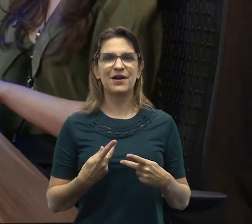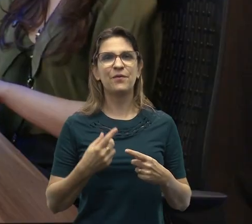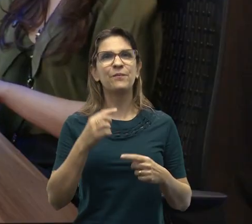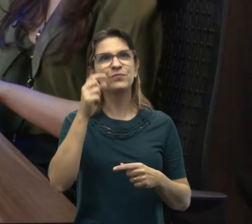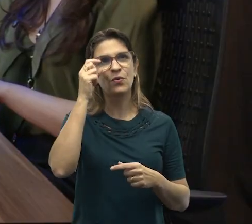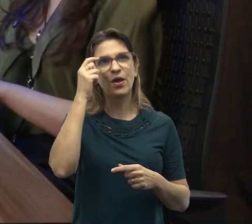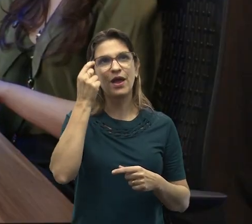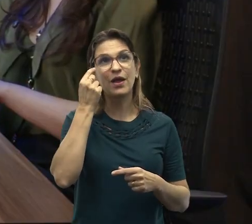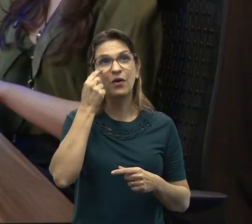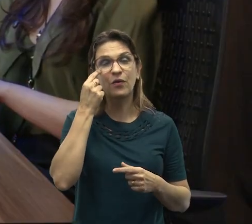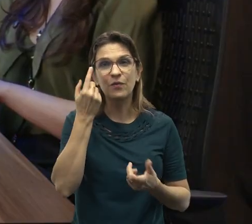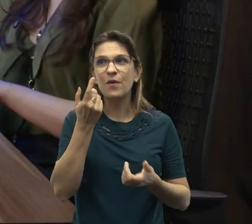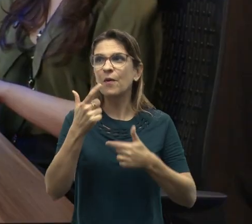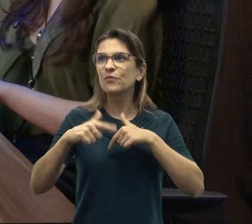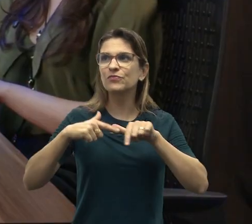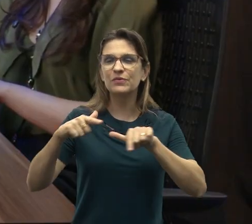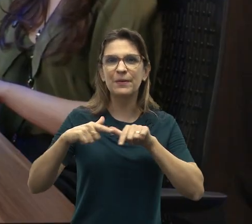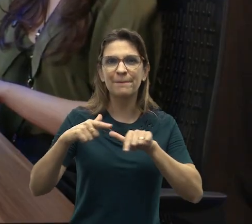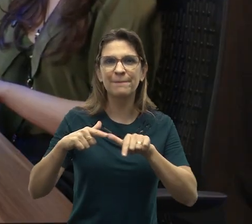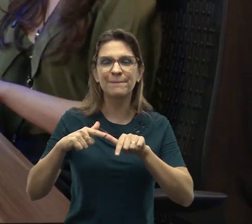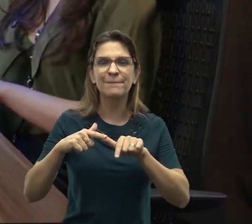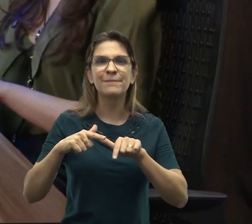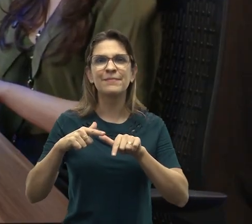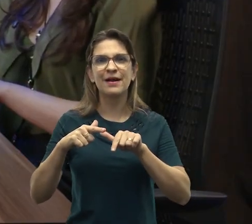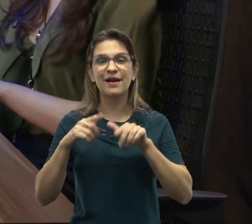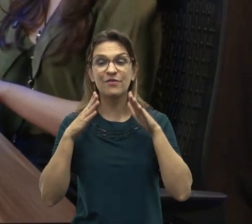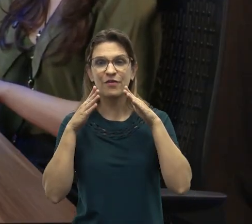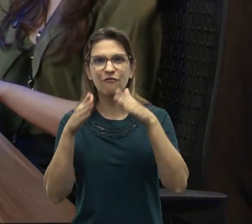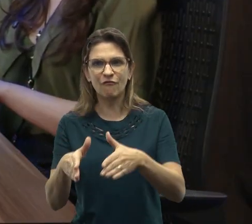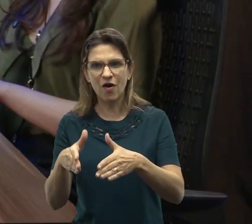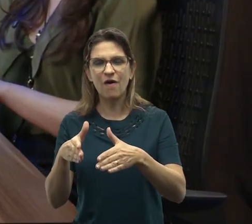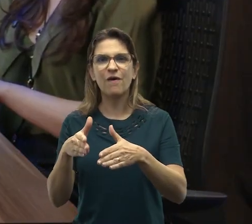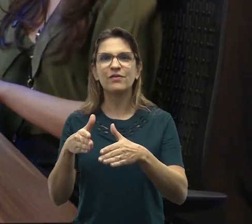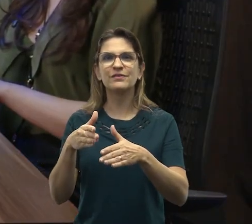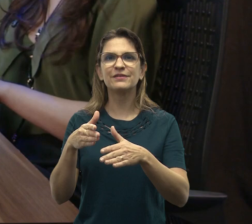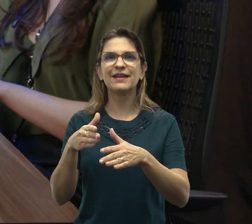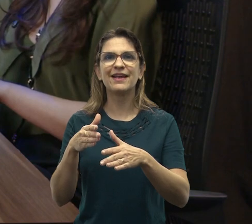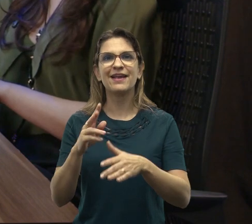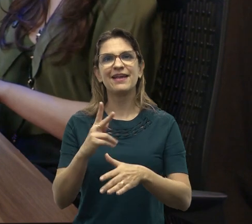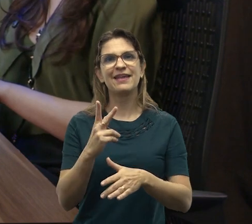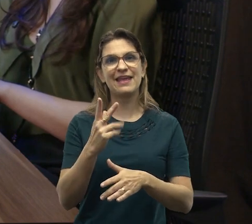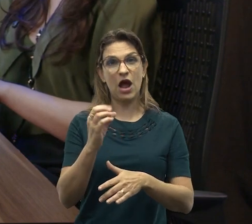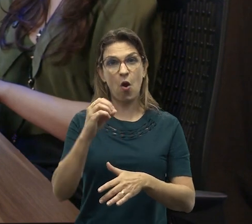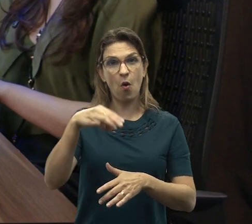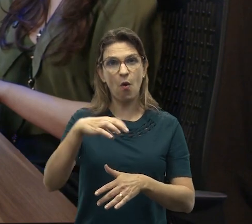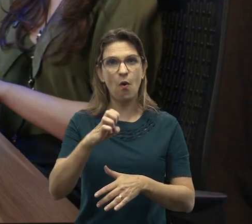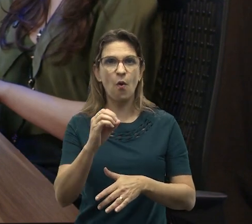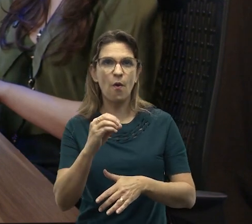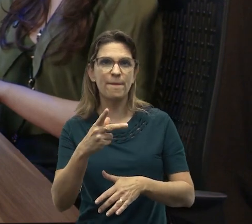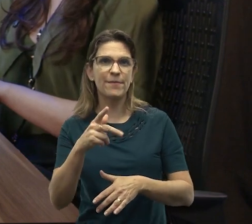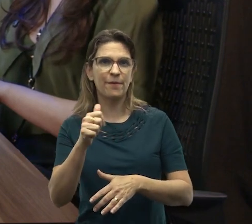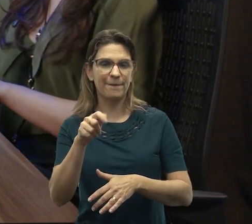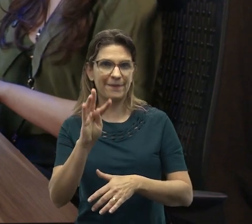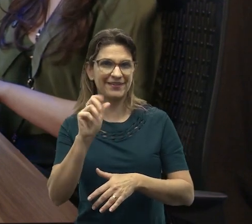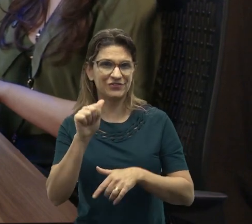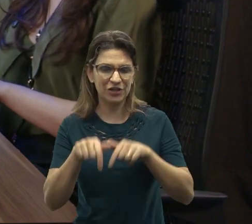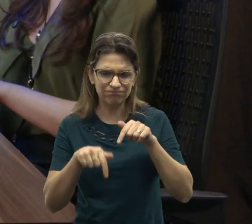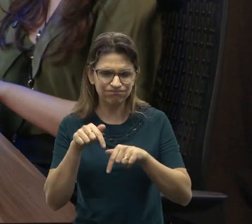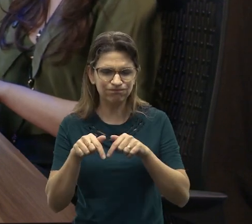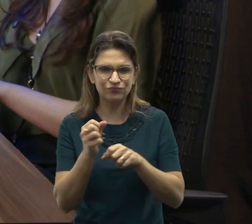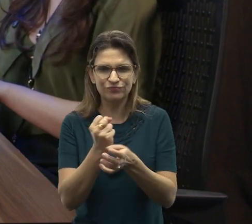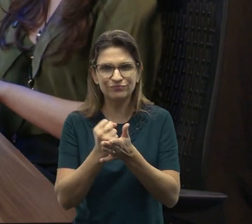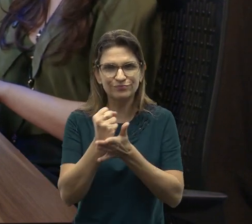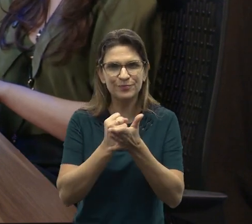dizer, a gente fica muito focado naquilo. E a homeopatia trata o ser humano como um todo. E eu vi casos